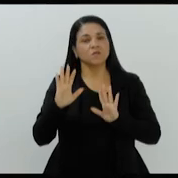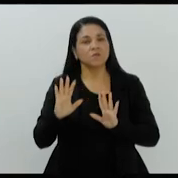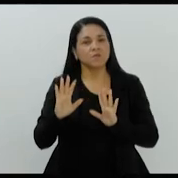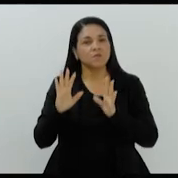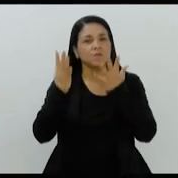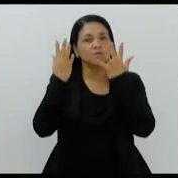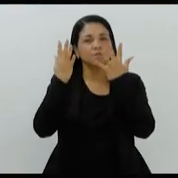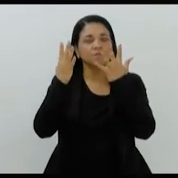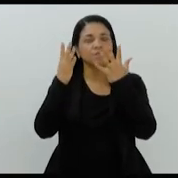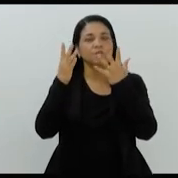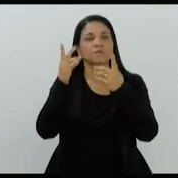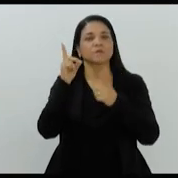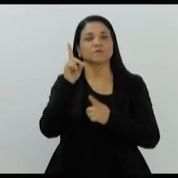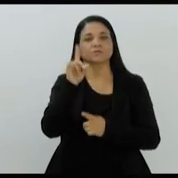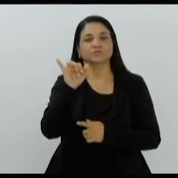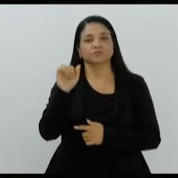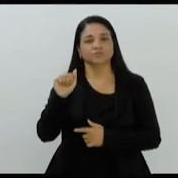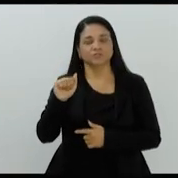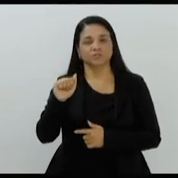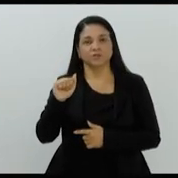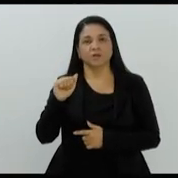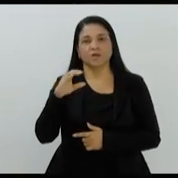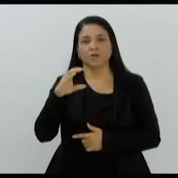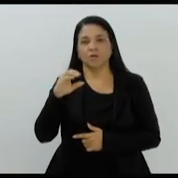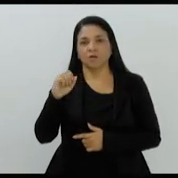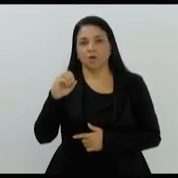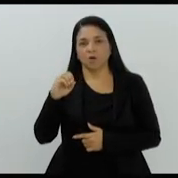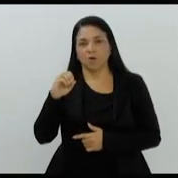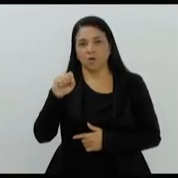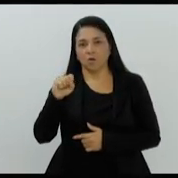comemora a data de Cosme e Damião.